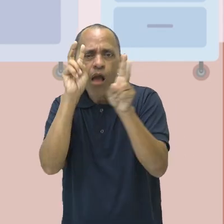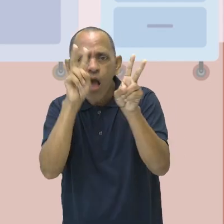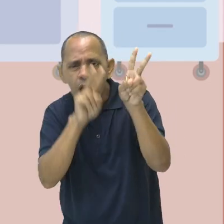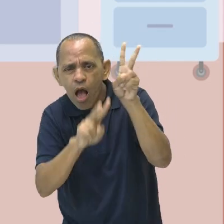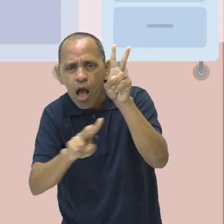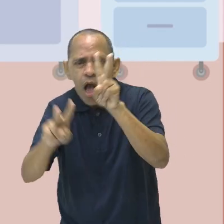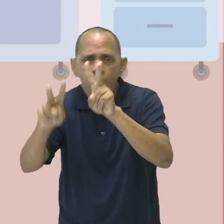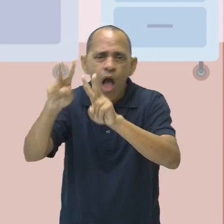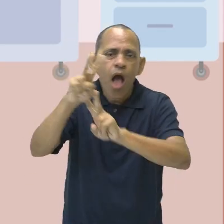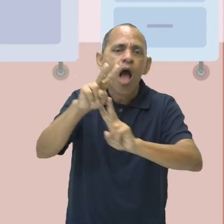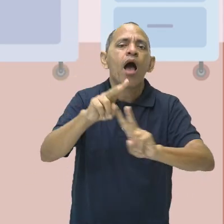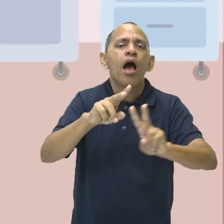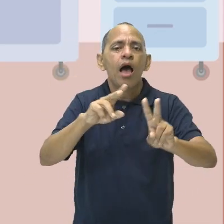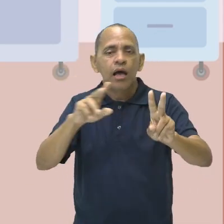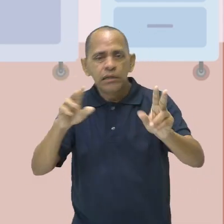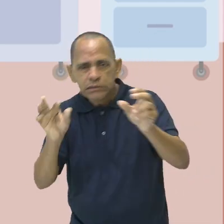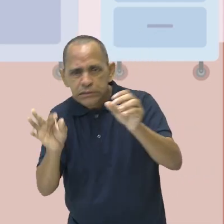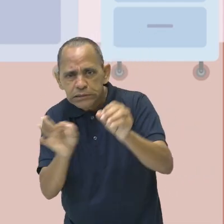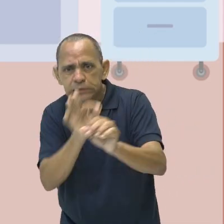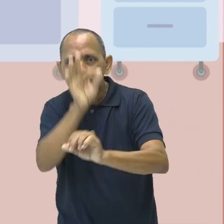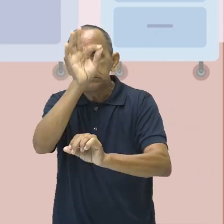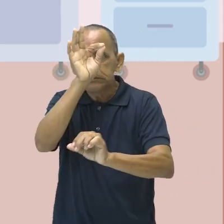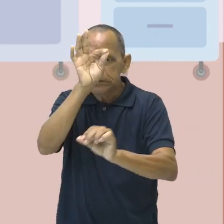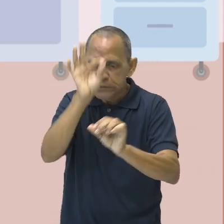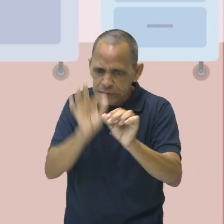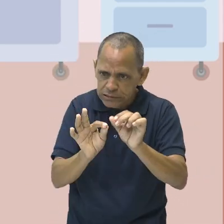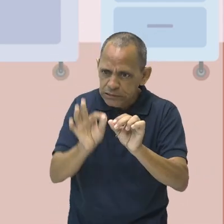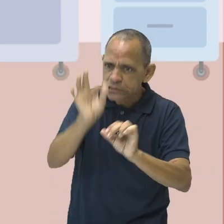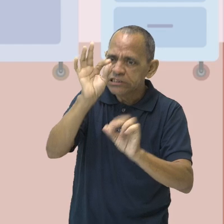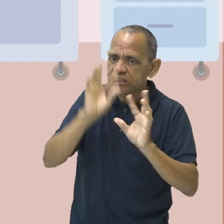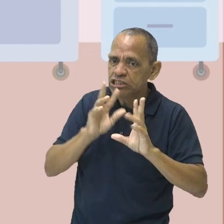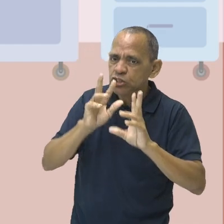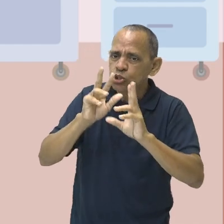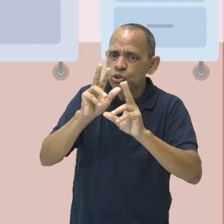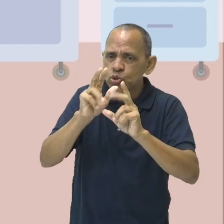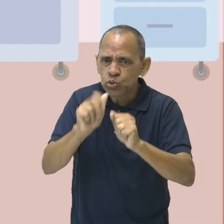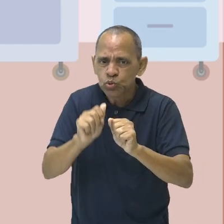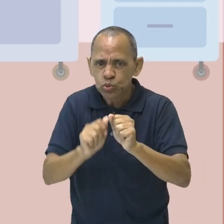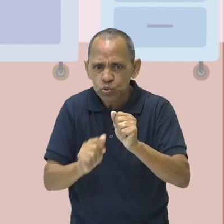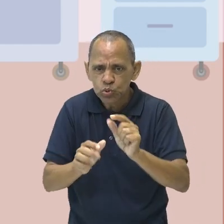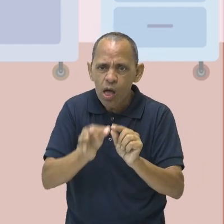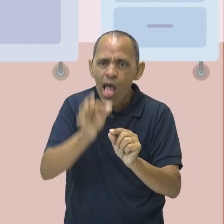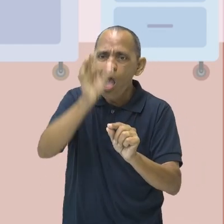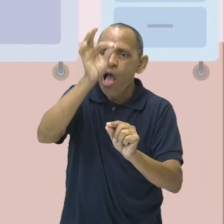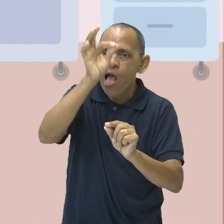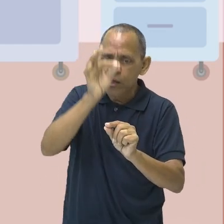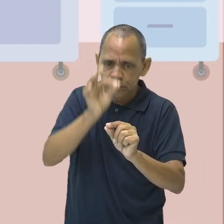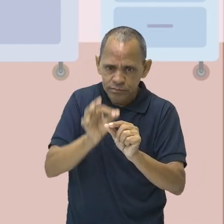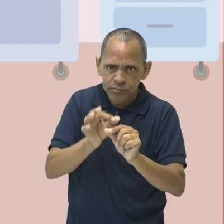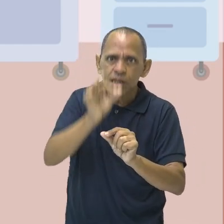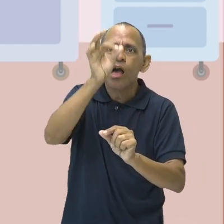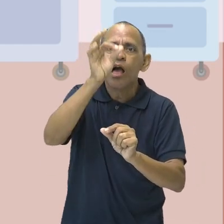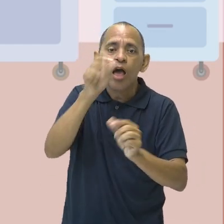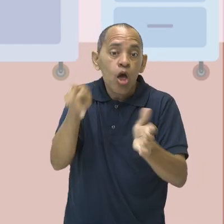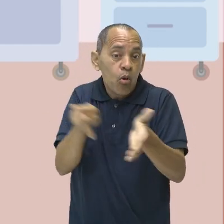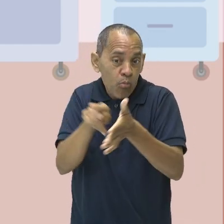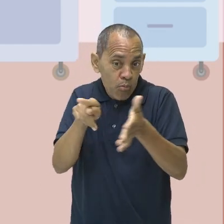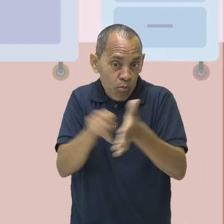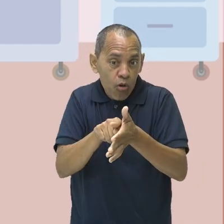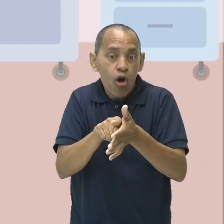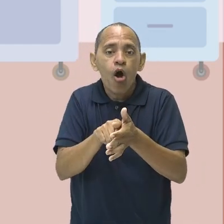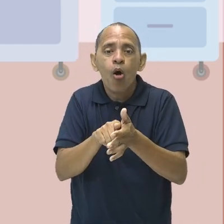tudo o que queria fazer. Mas tecendo e tecendo, ela própria trouxe o tempo em que se